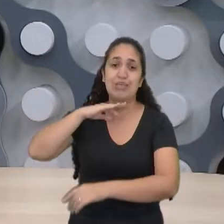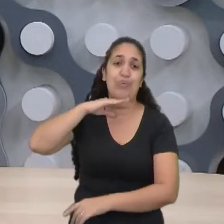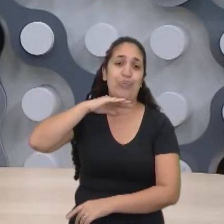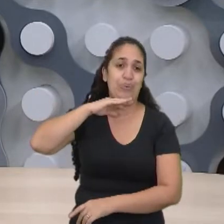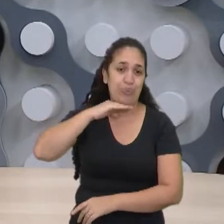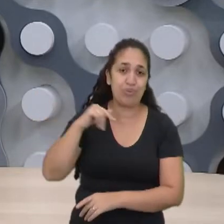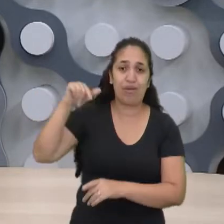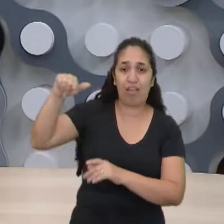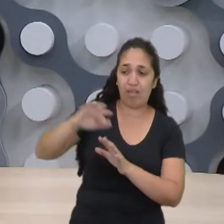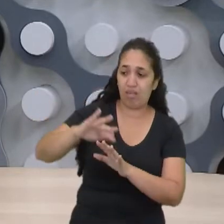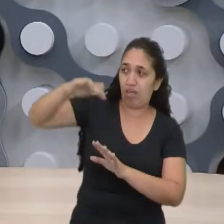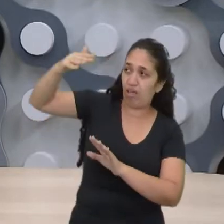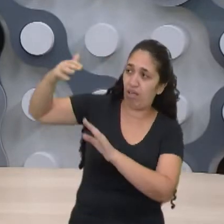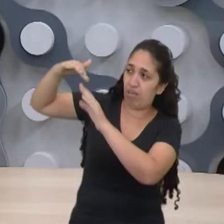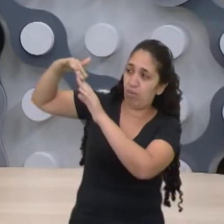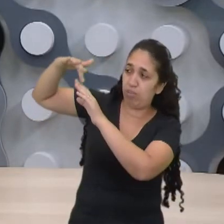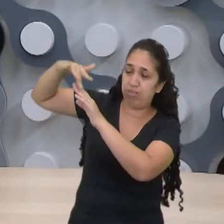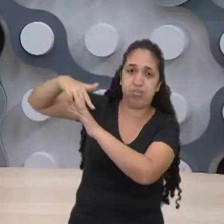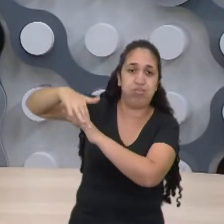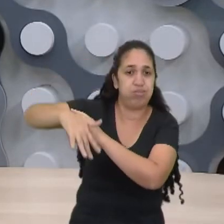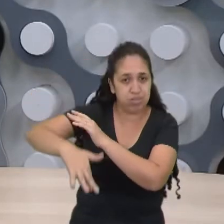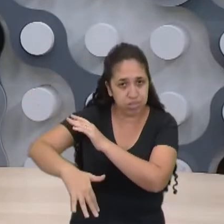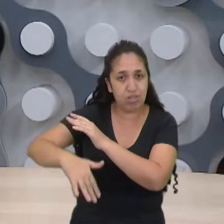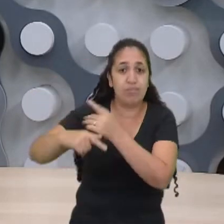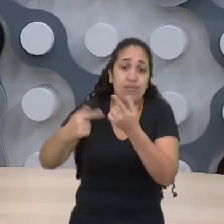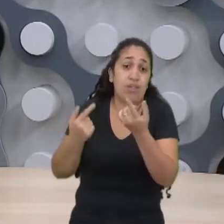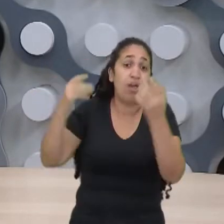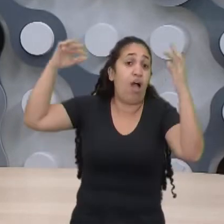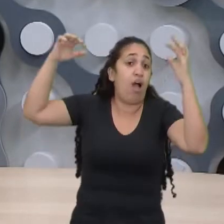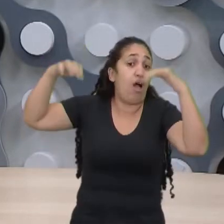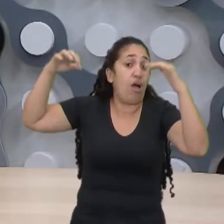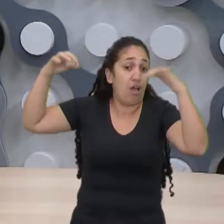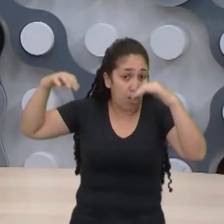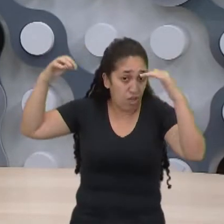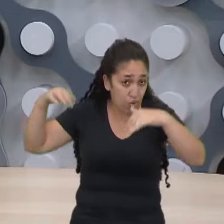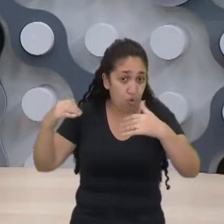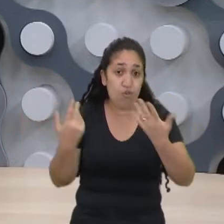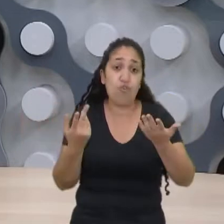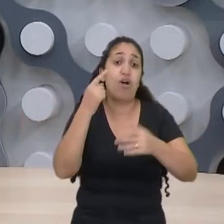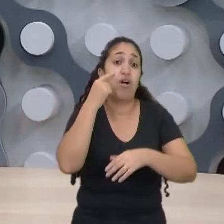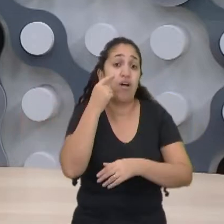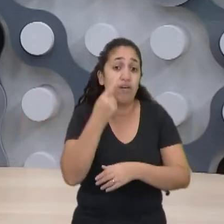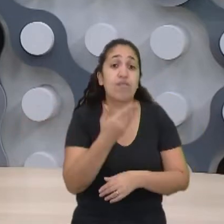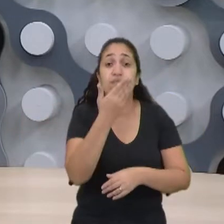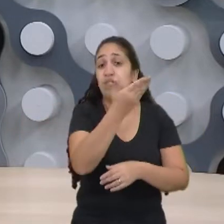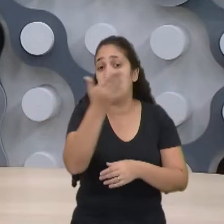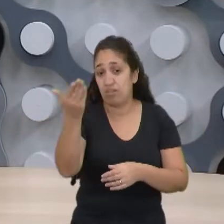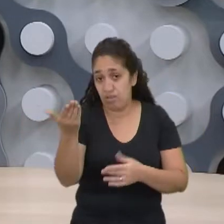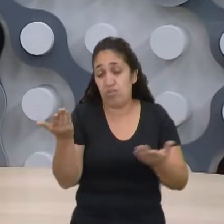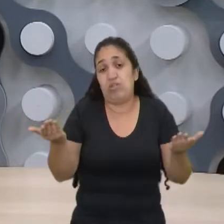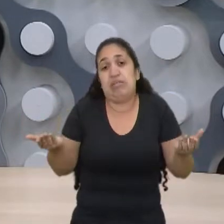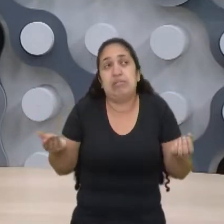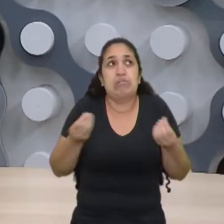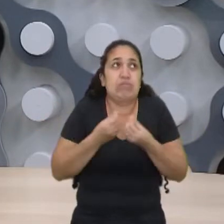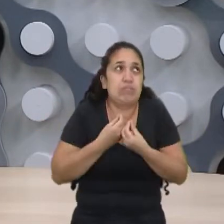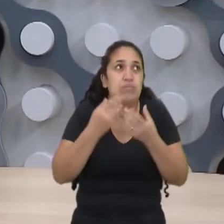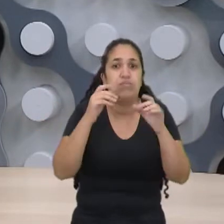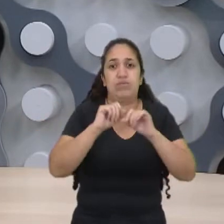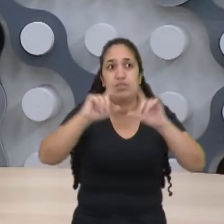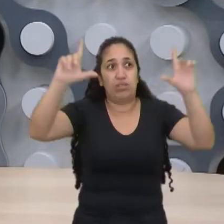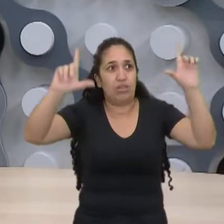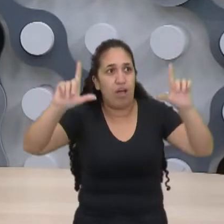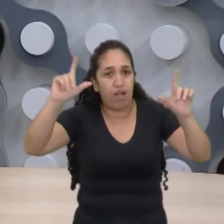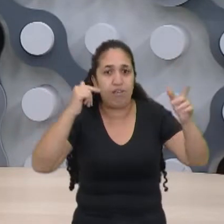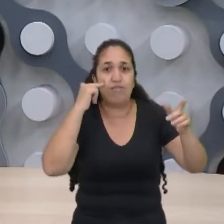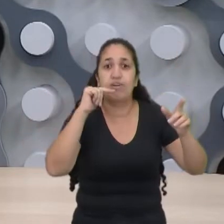ocorrem escorregamentos de terra, né, por causa aí das chuvas, né, como a gente está vendo aí, né, nas reportagens,